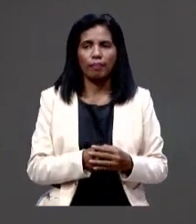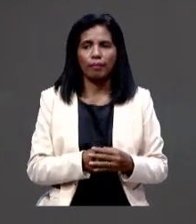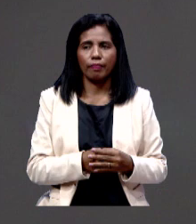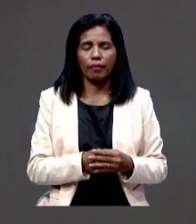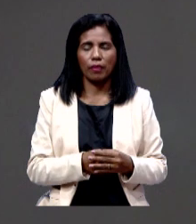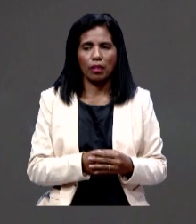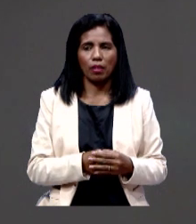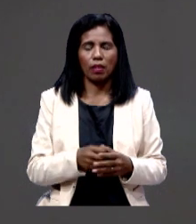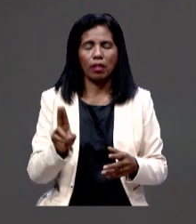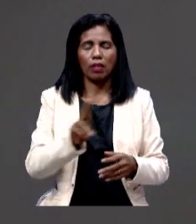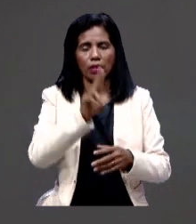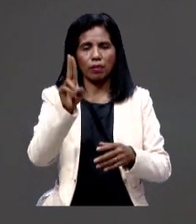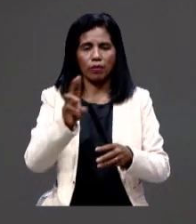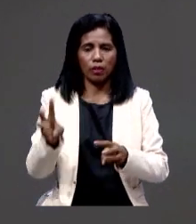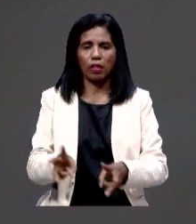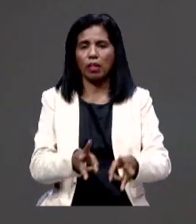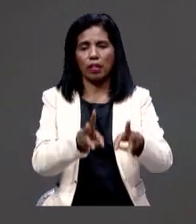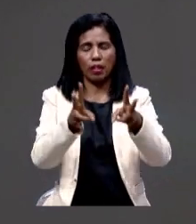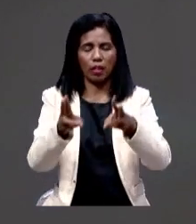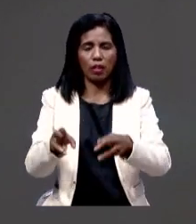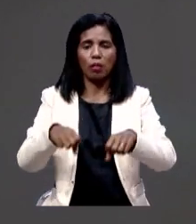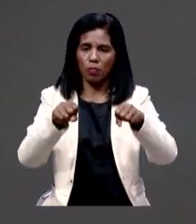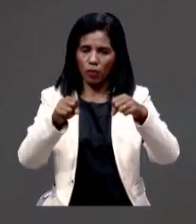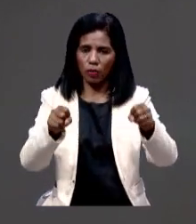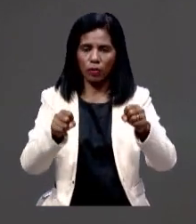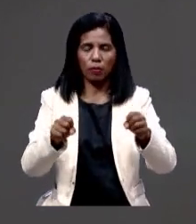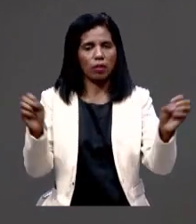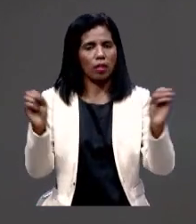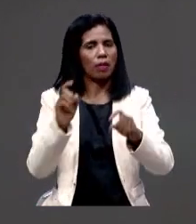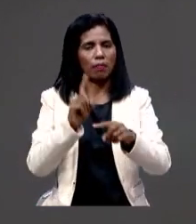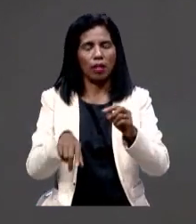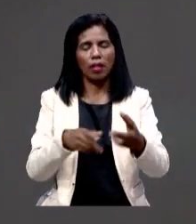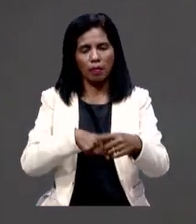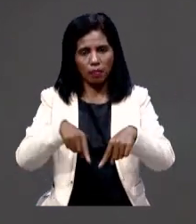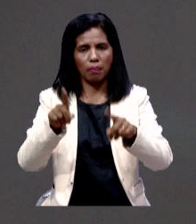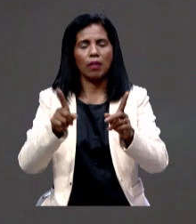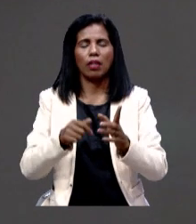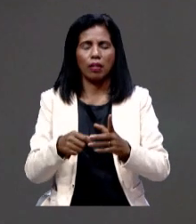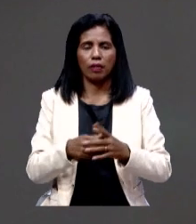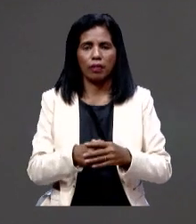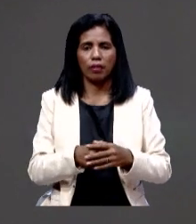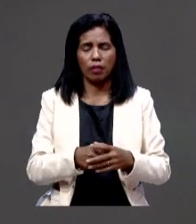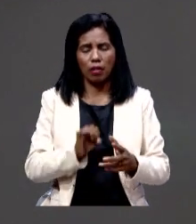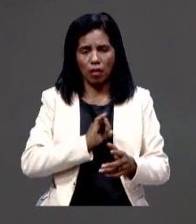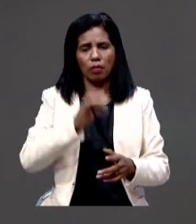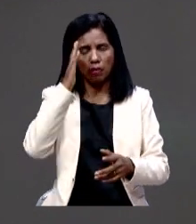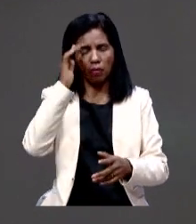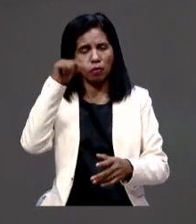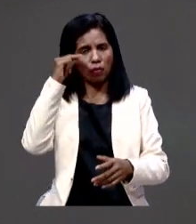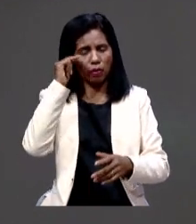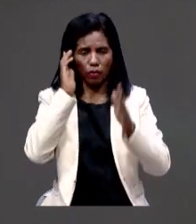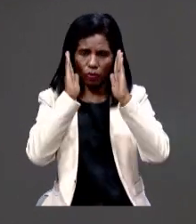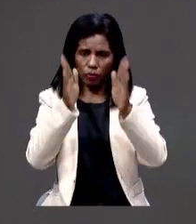nebe usa parte da landana ba motor ba mai mo sulande nebe noin governo tu tawa atenção vai dane